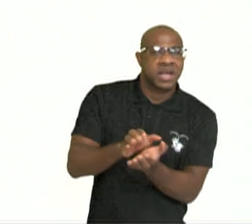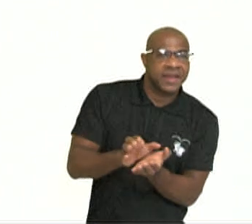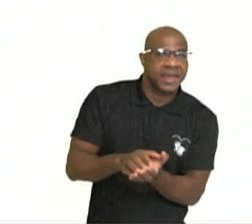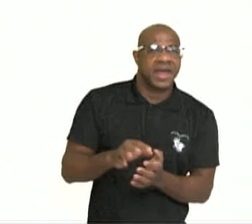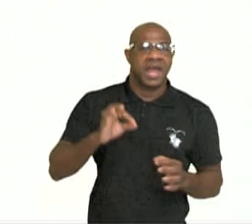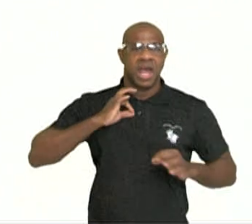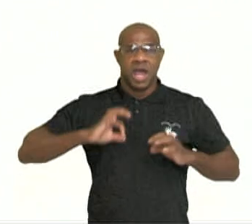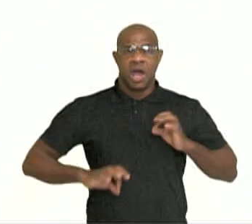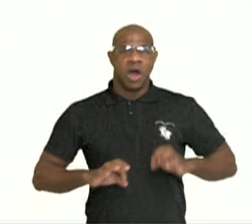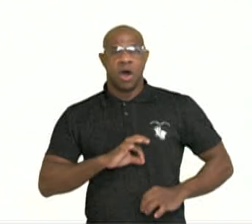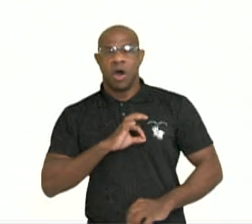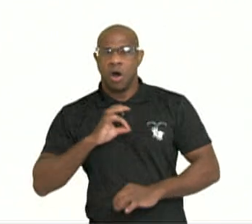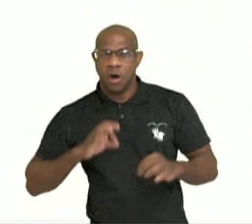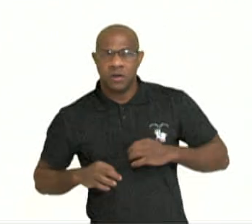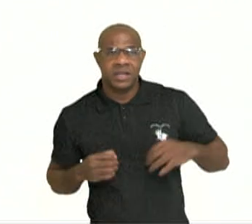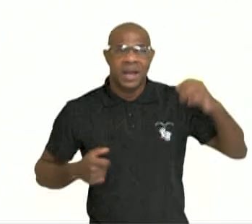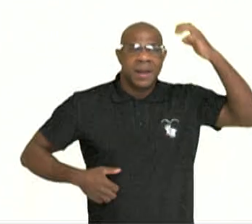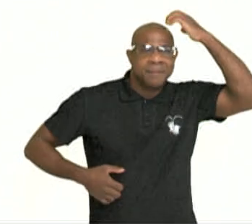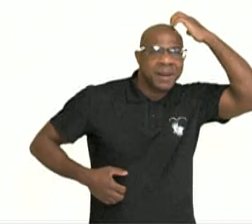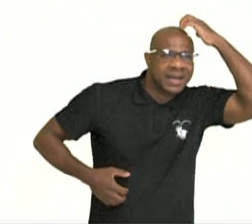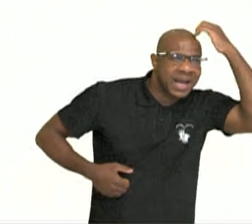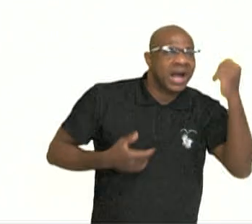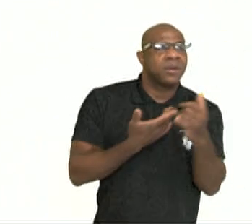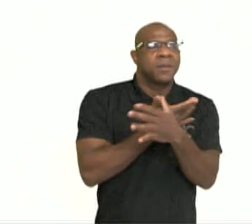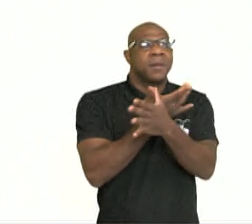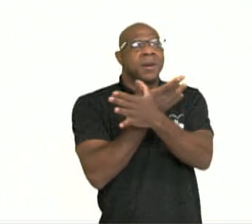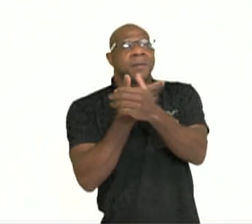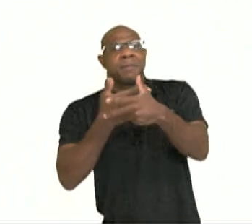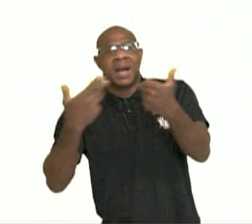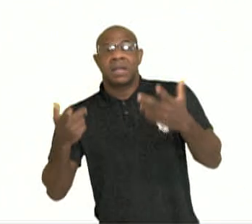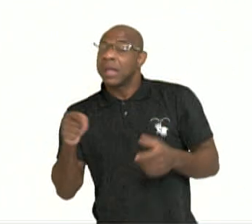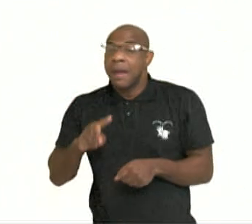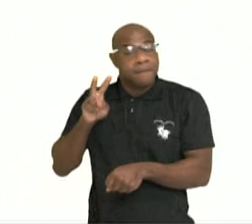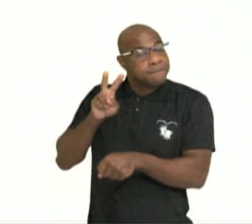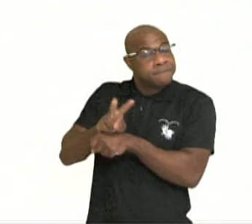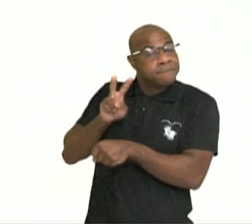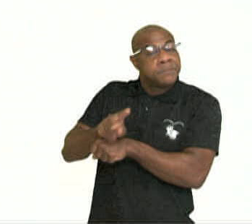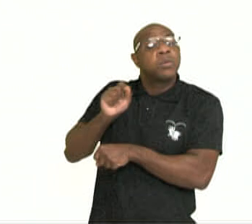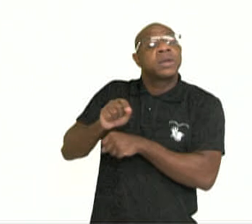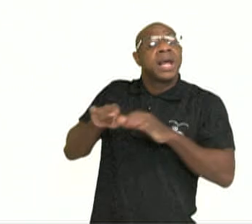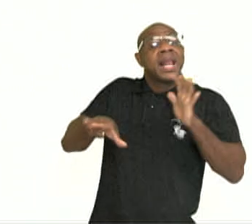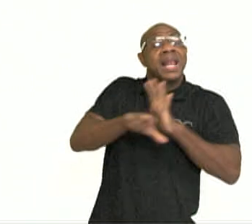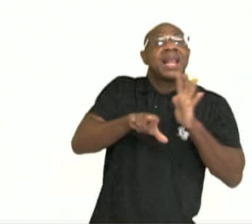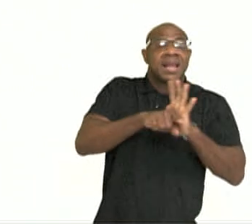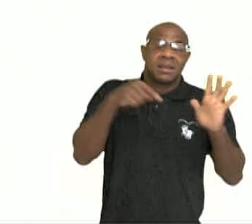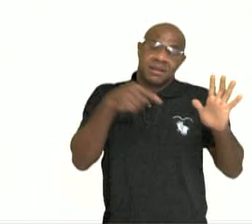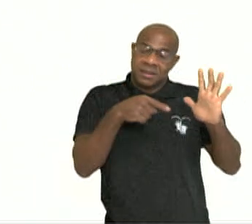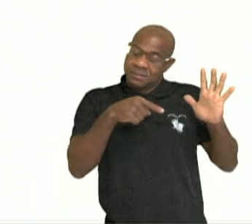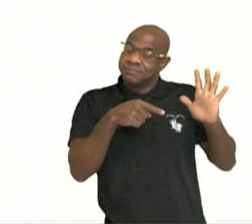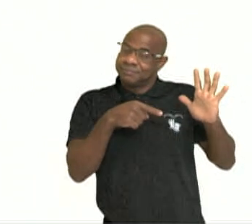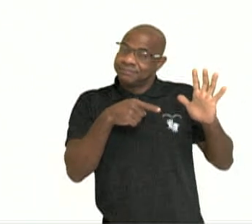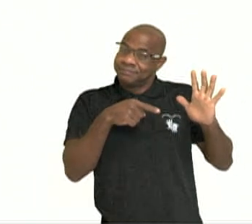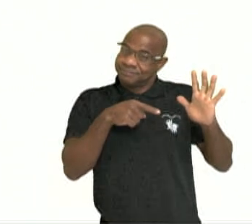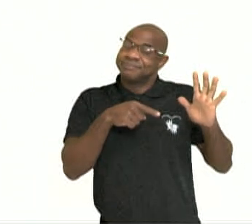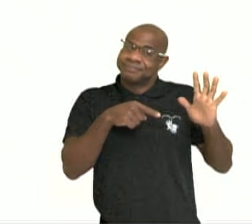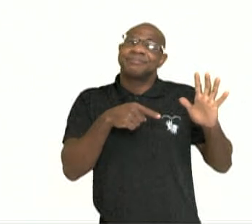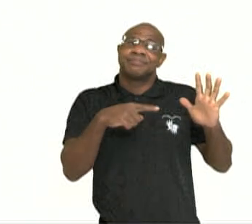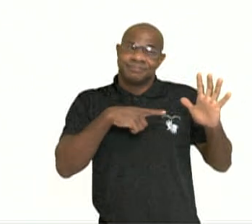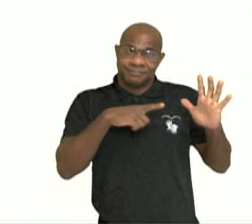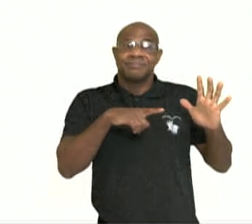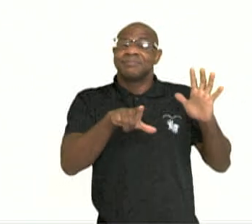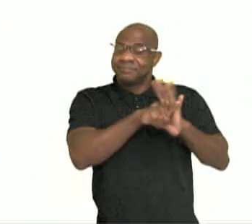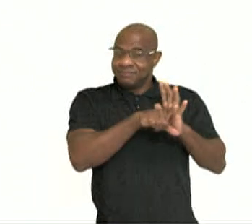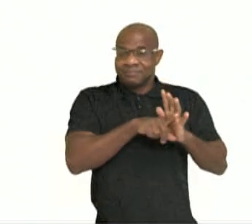protegidos por lei. Lembra que eu falei? Existem leis que proíbem a caça, a pesca de alguns animais? Mesmo assim, ainda